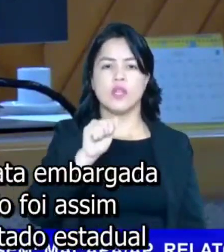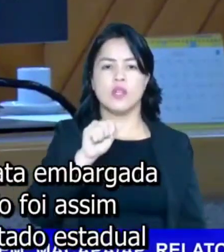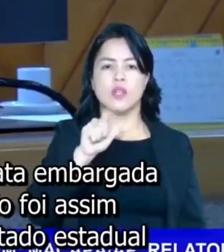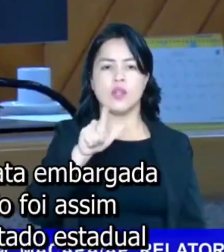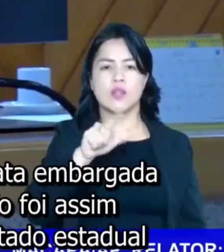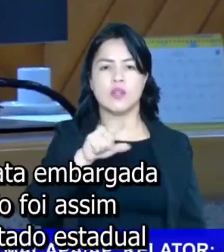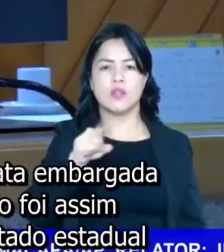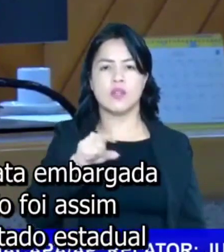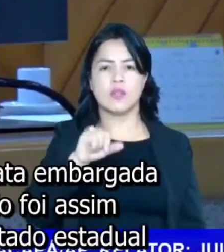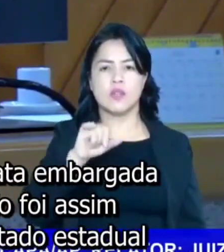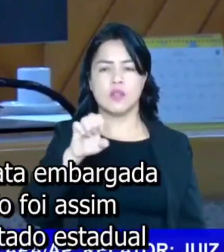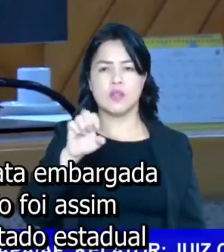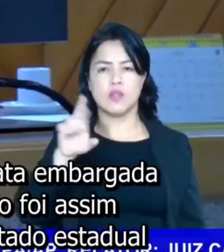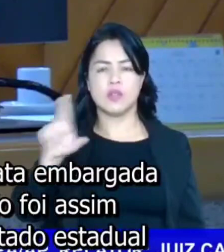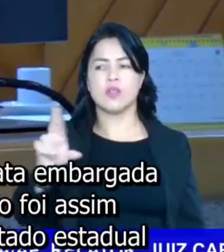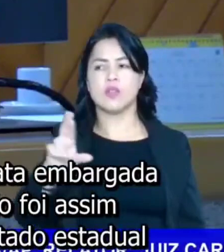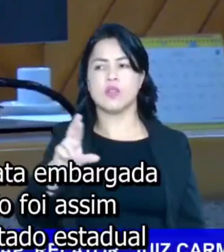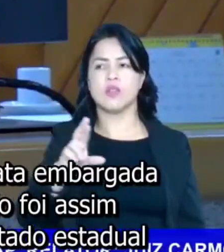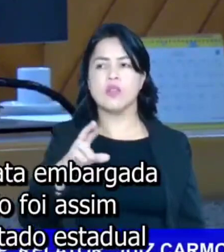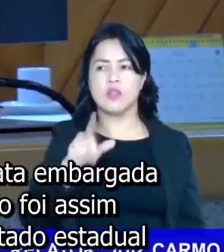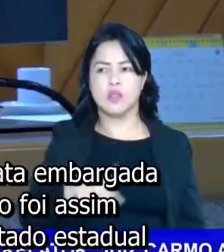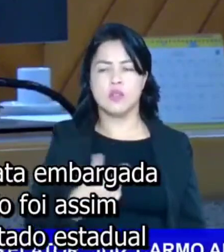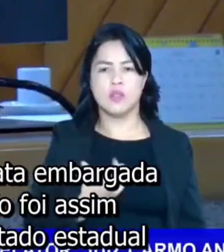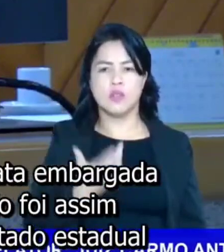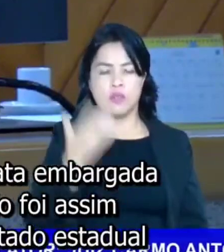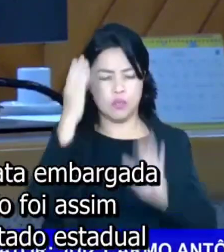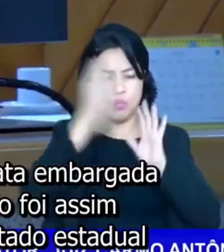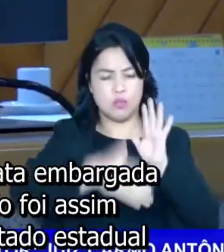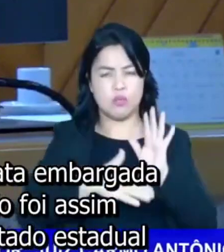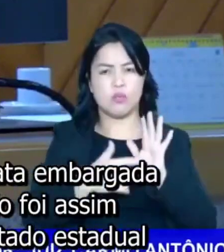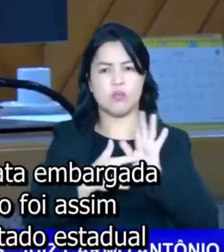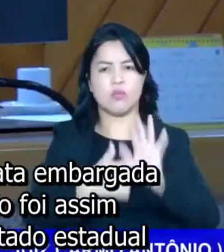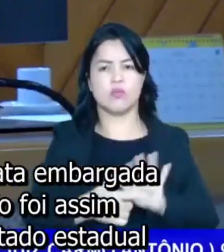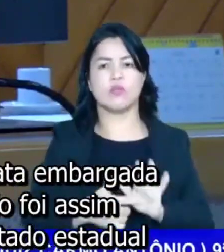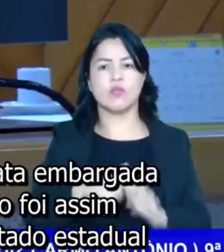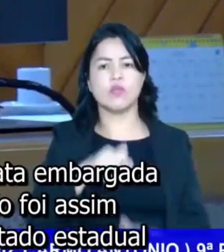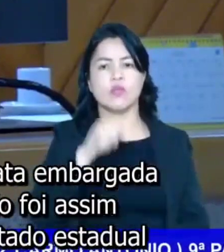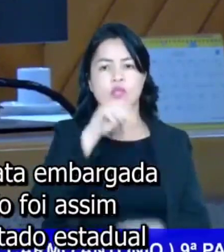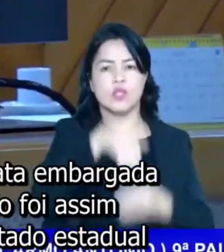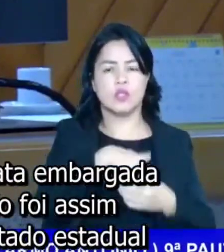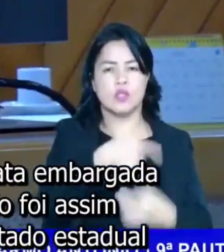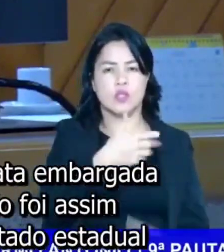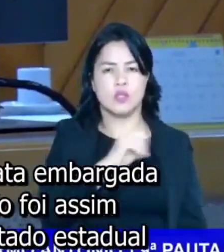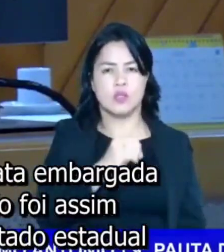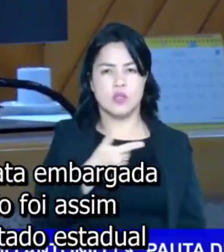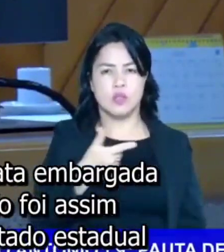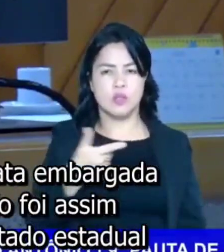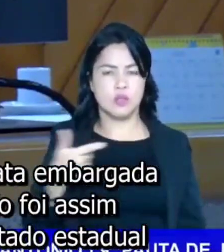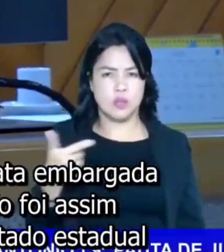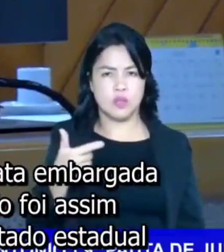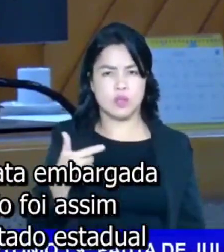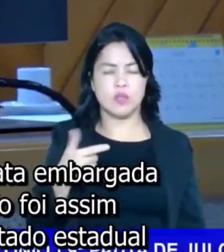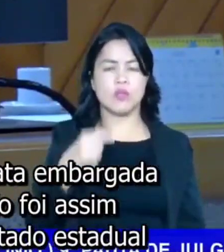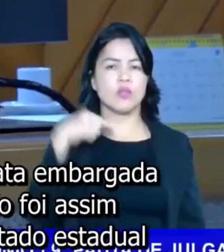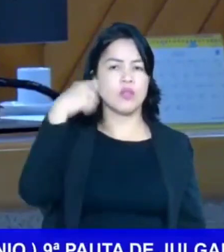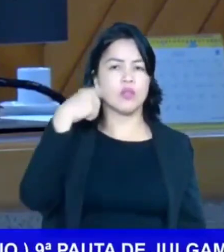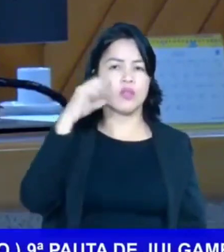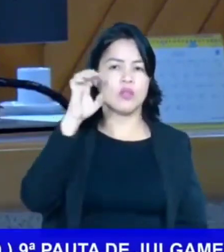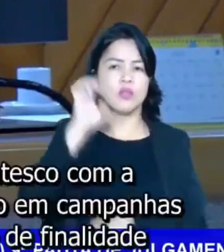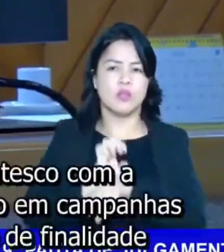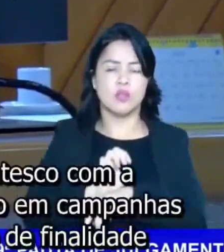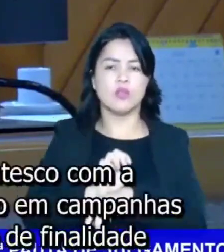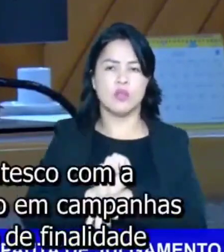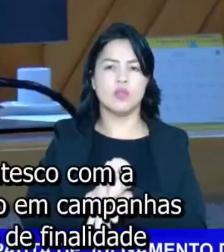O referido acordo foi assim emendado. Eleições 2022, prestação de contas, deputado